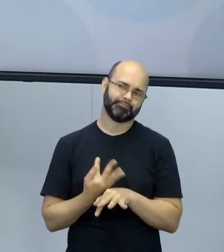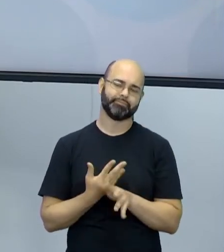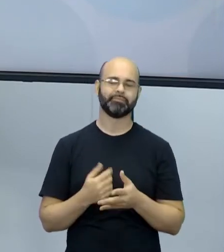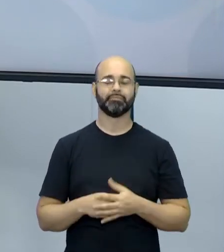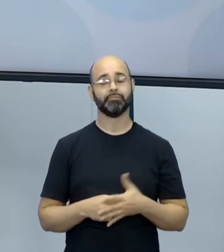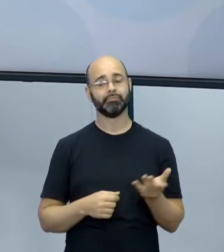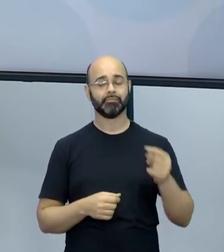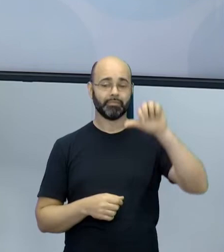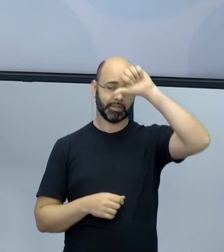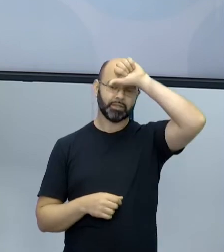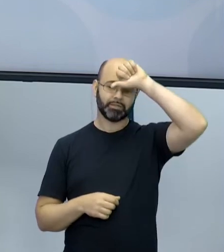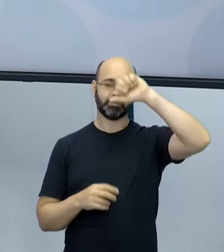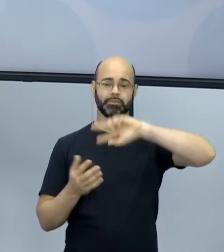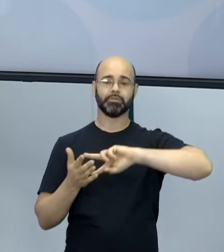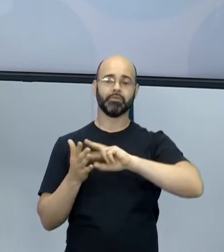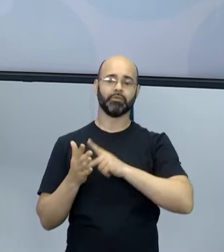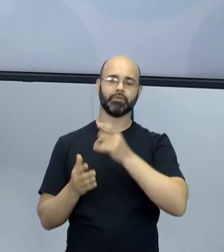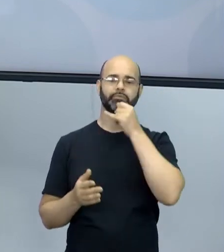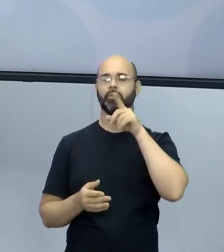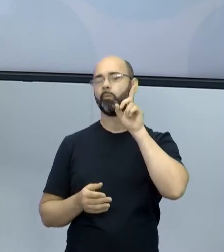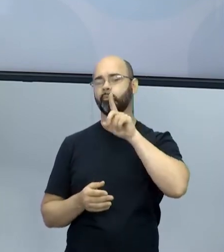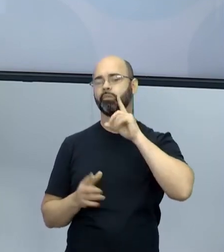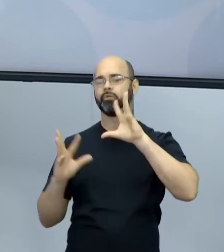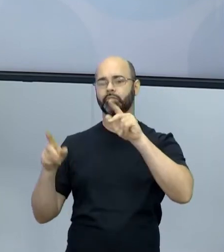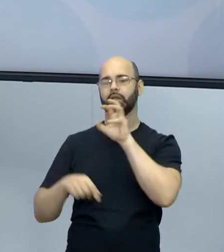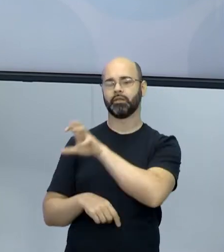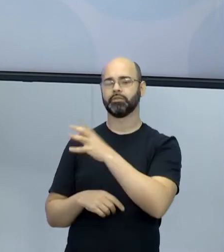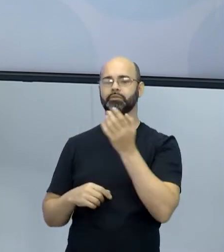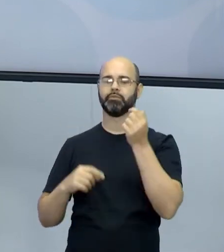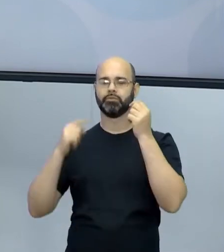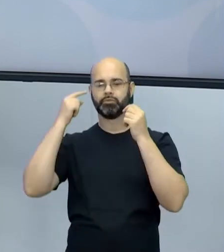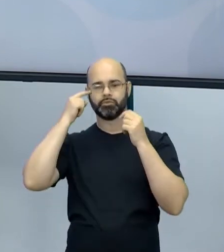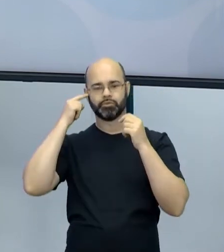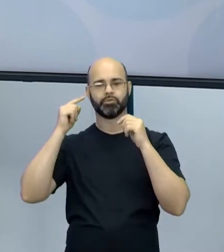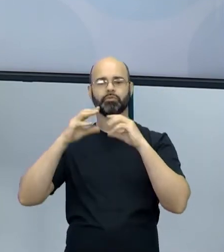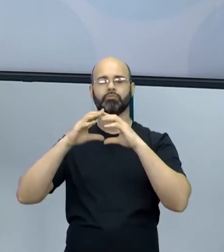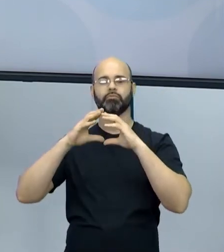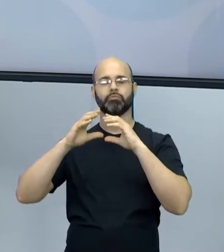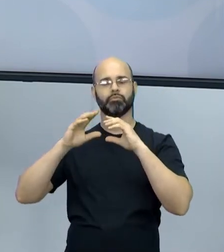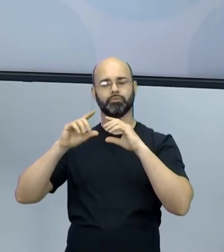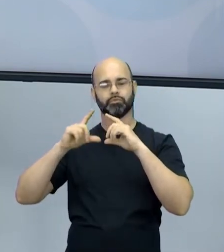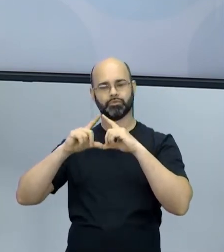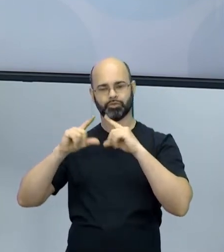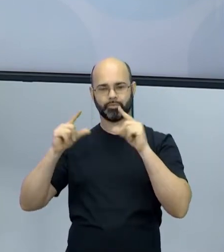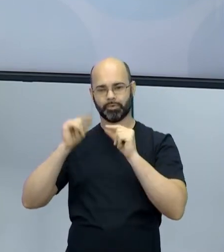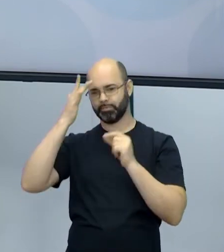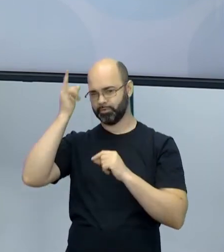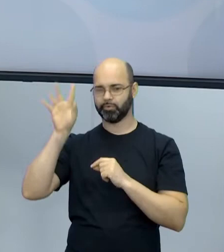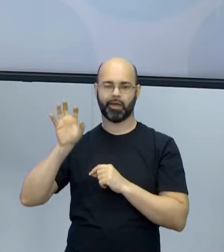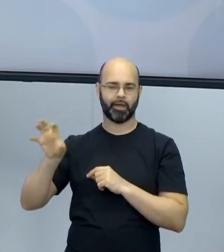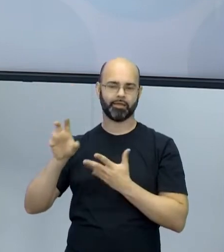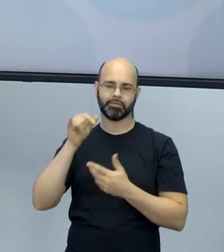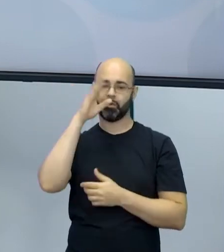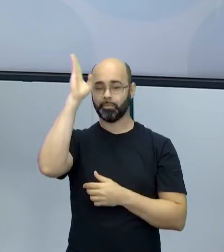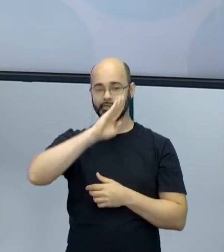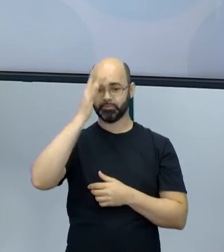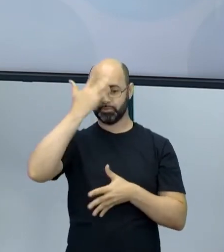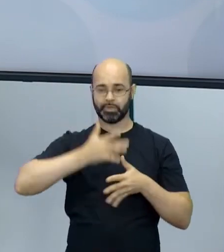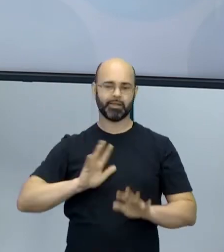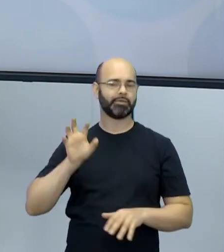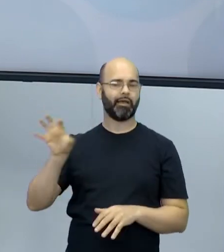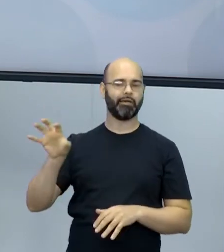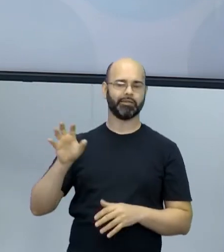isso. Todo americano é isso, todo japonês é isso, todo alemão, todo brasileiro é isso. Então a pergunta é essa, trava